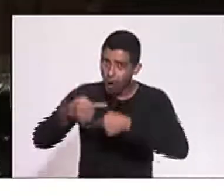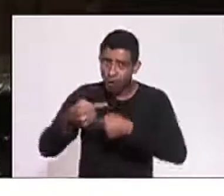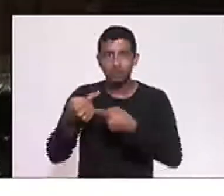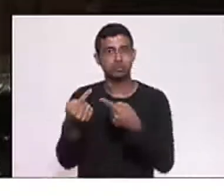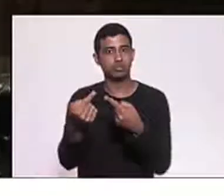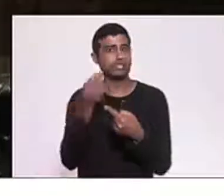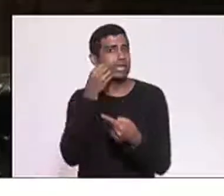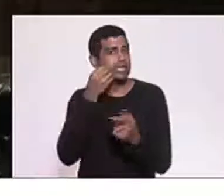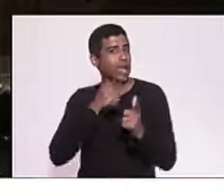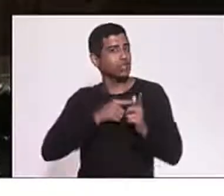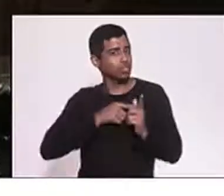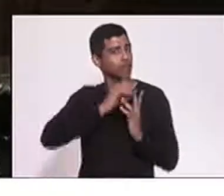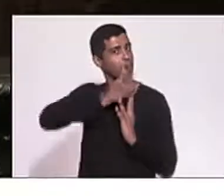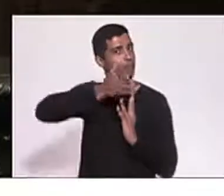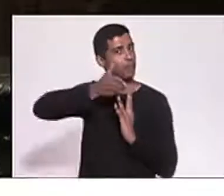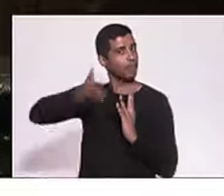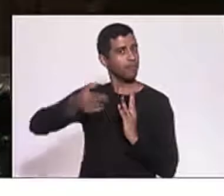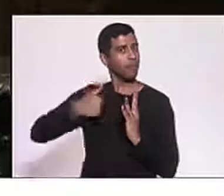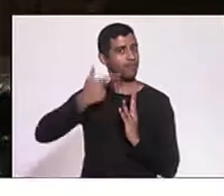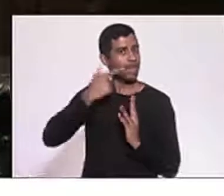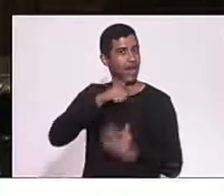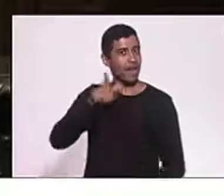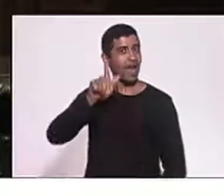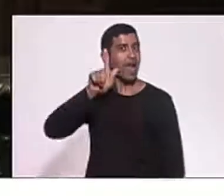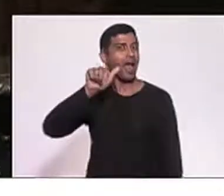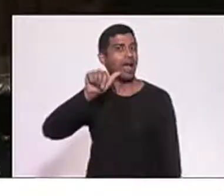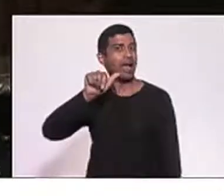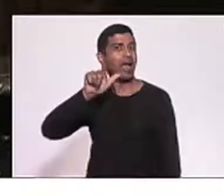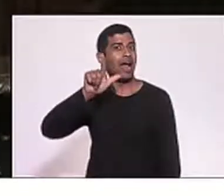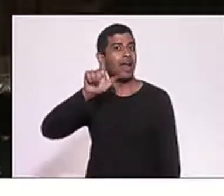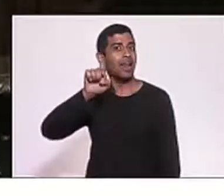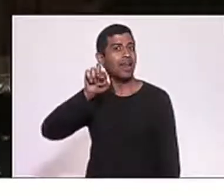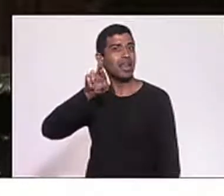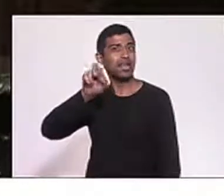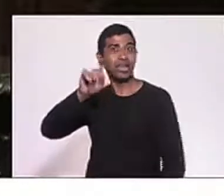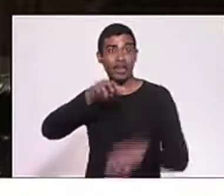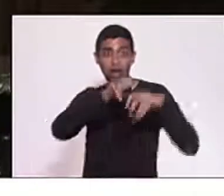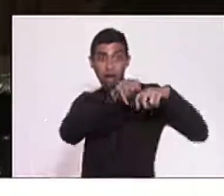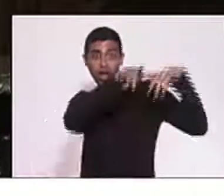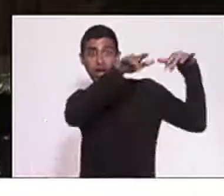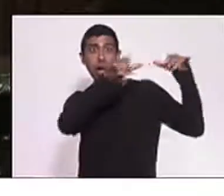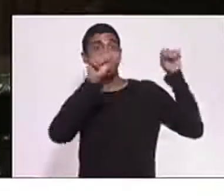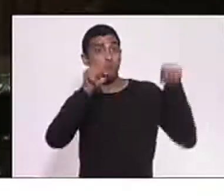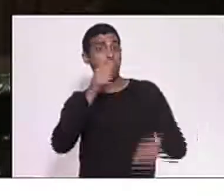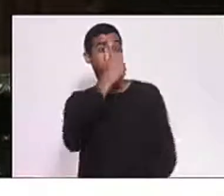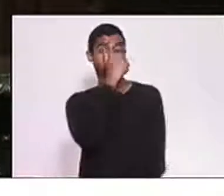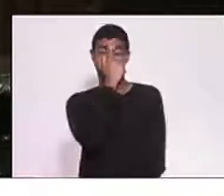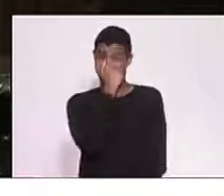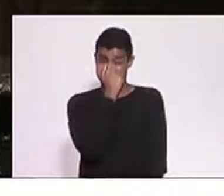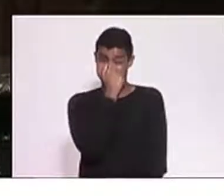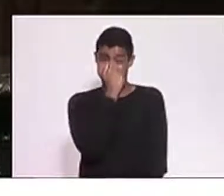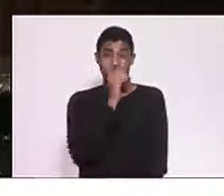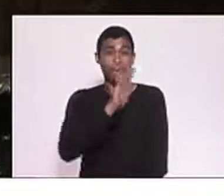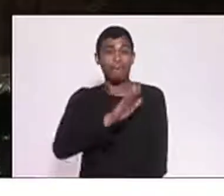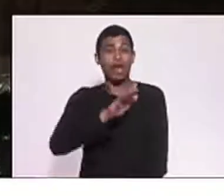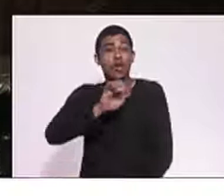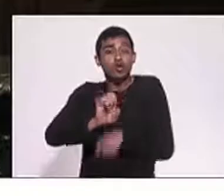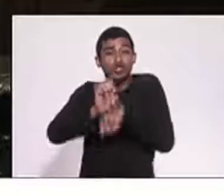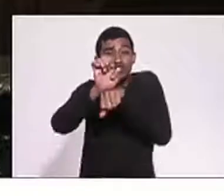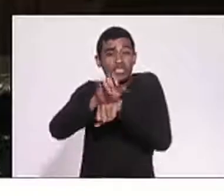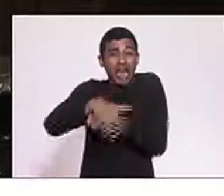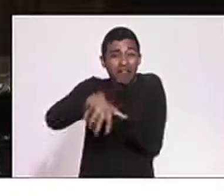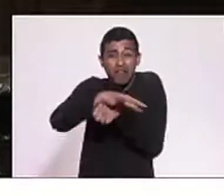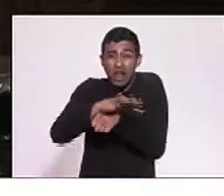essas galerias podem ficar superlotadas, mas o Estado